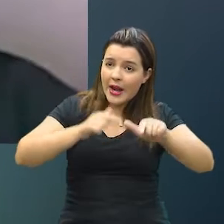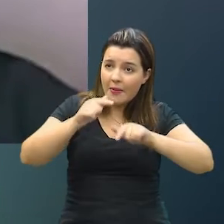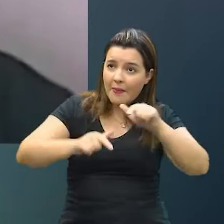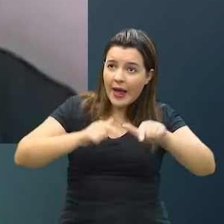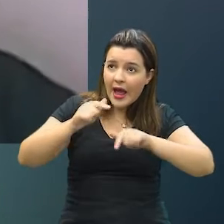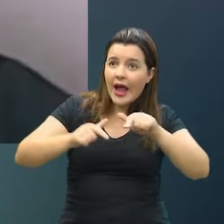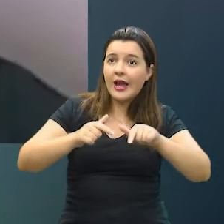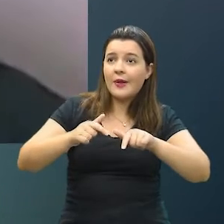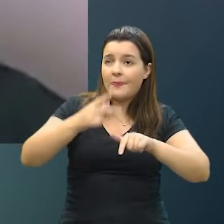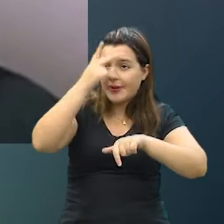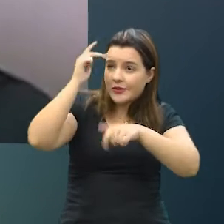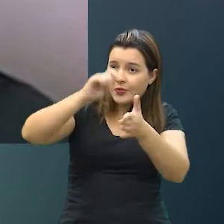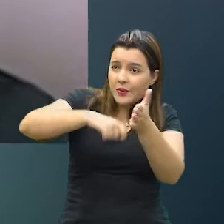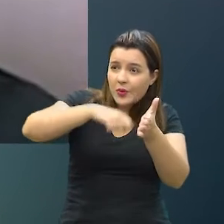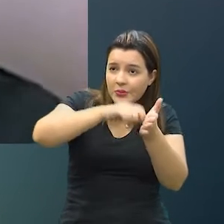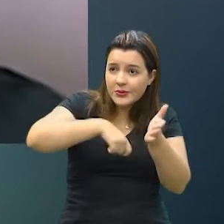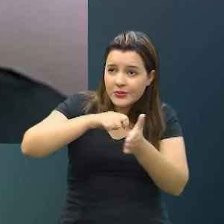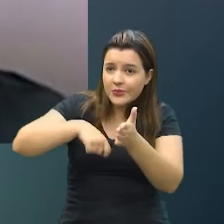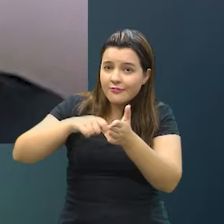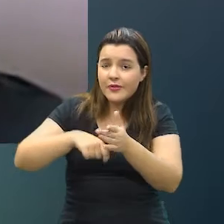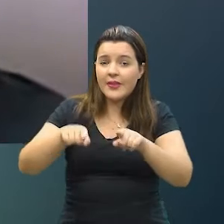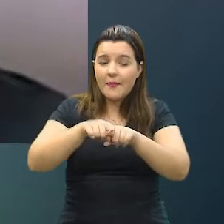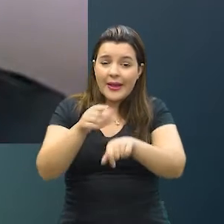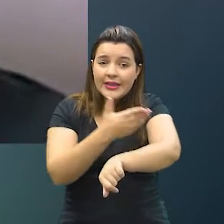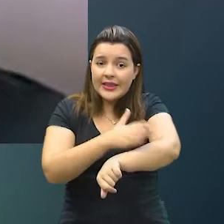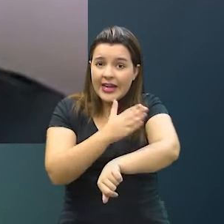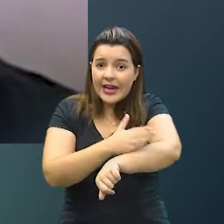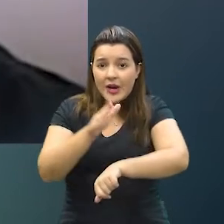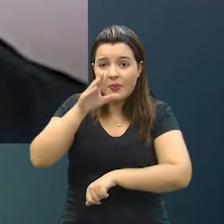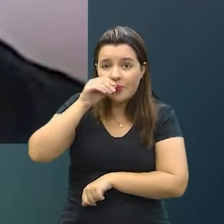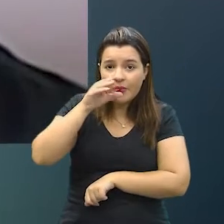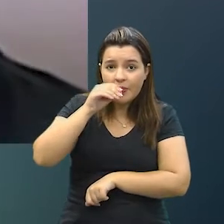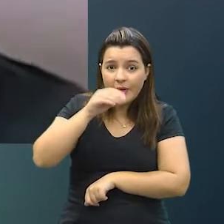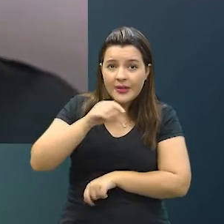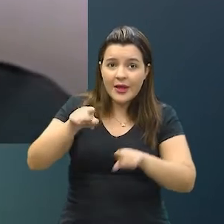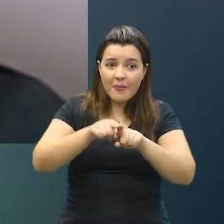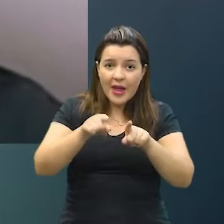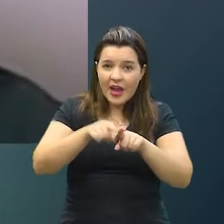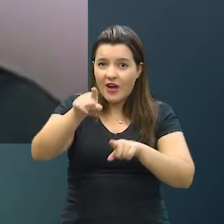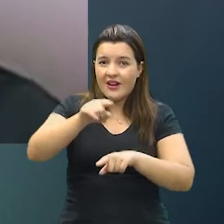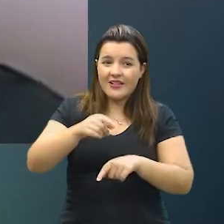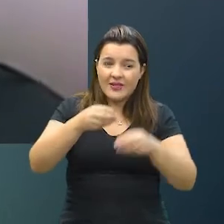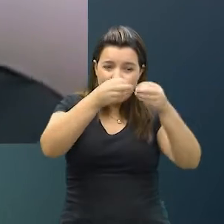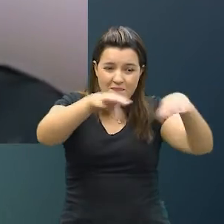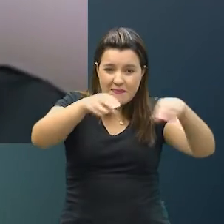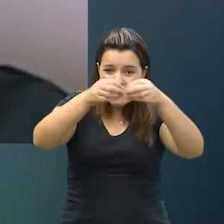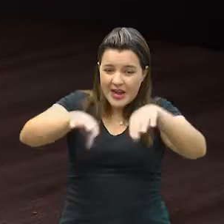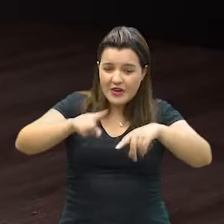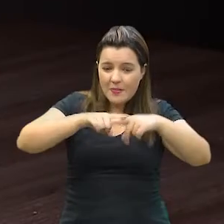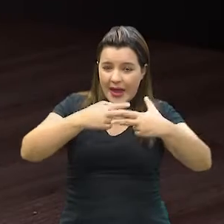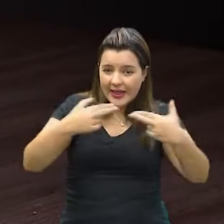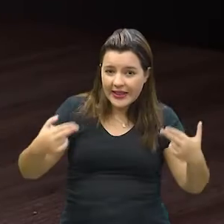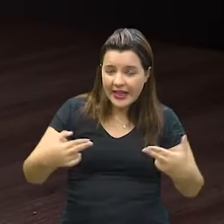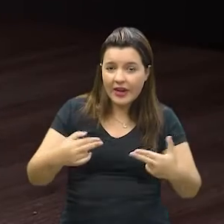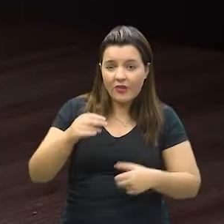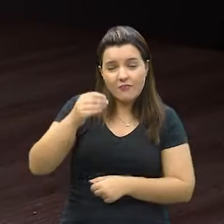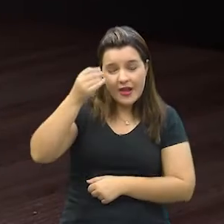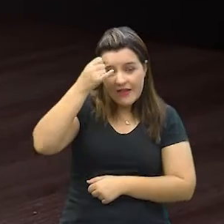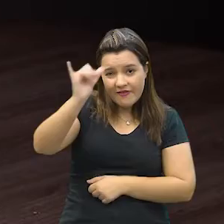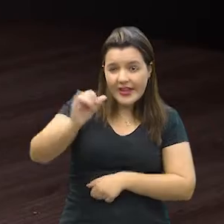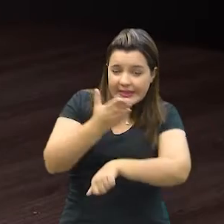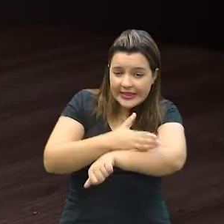com os colaboradores, visando redução de custo de materiais e insumos e também de ferramentas. Mas e